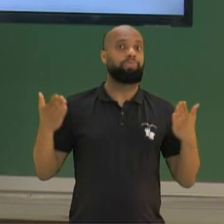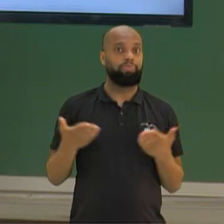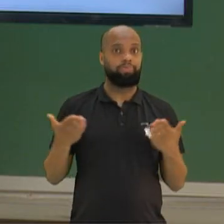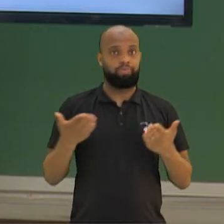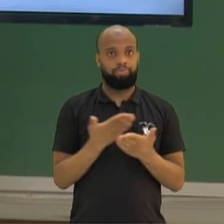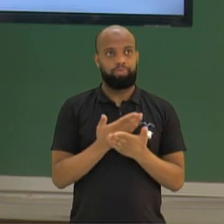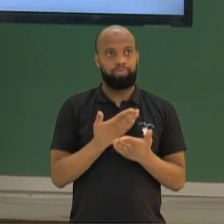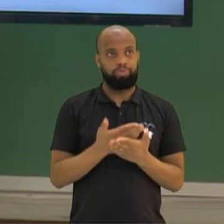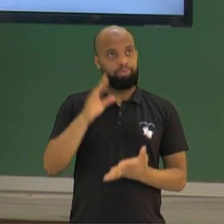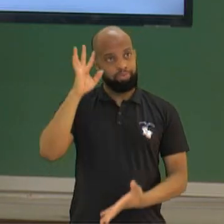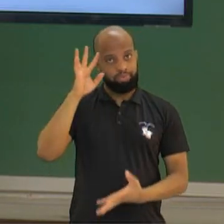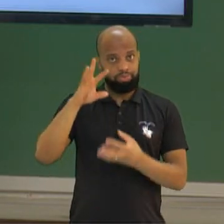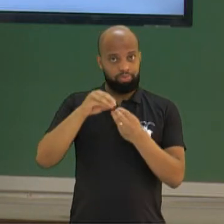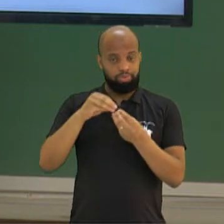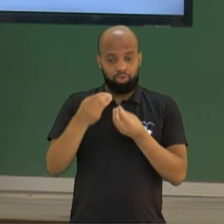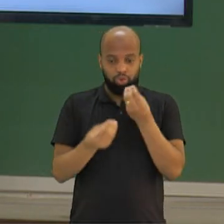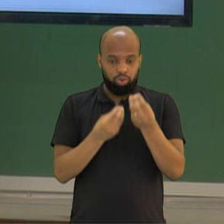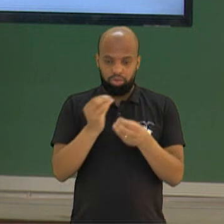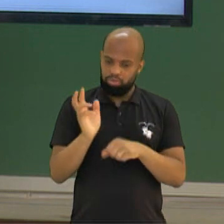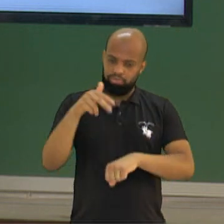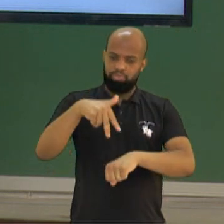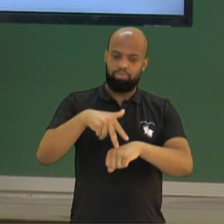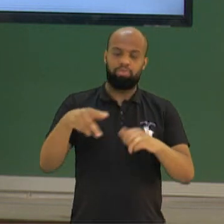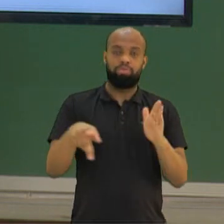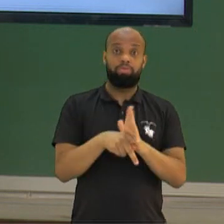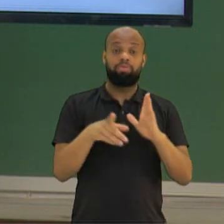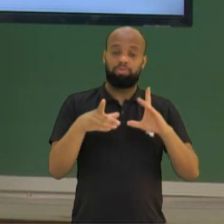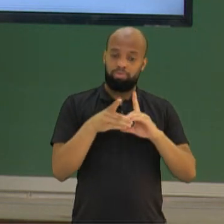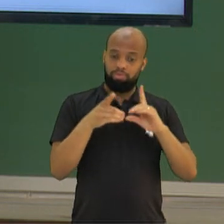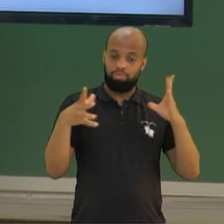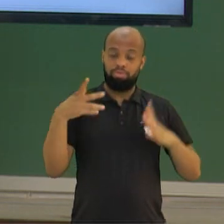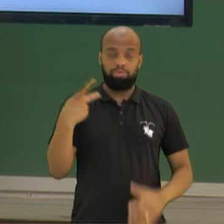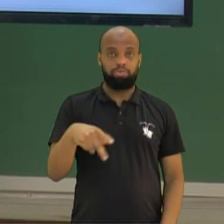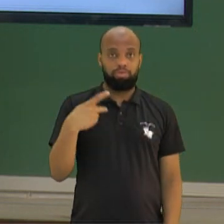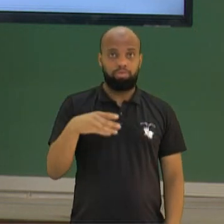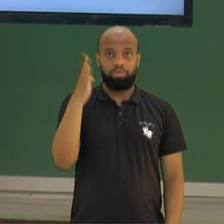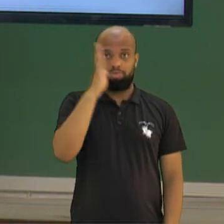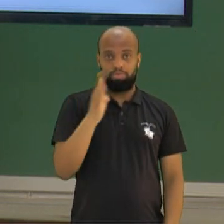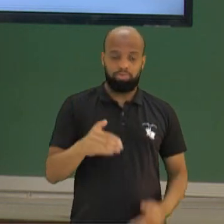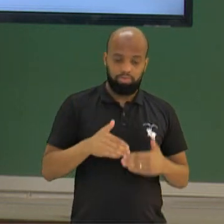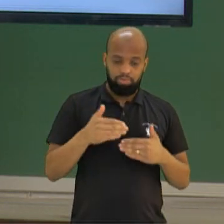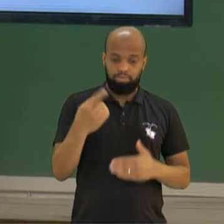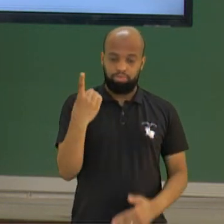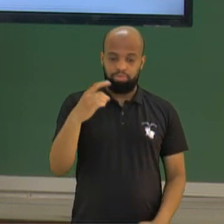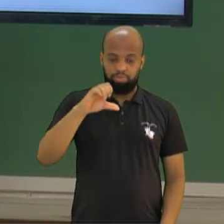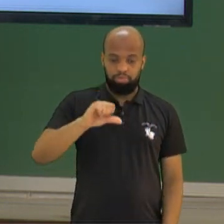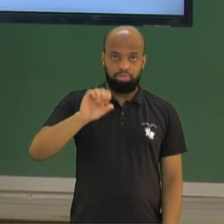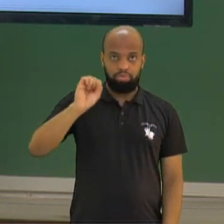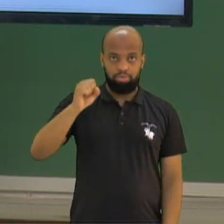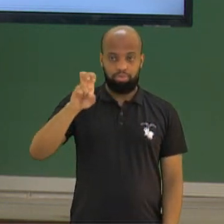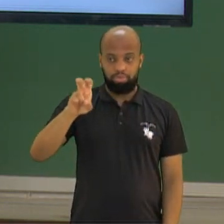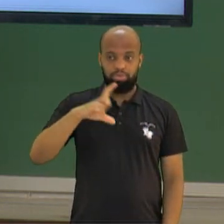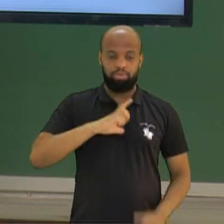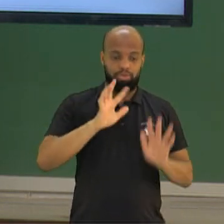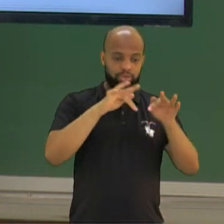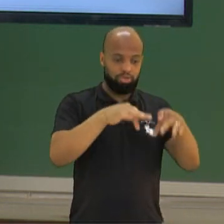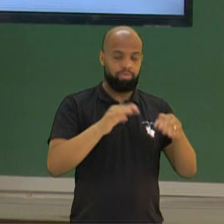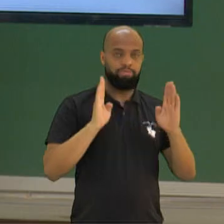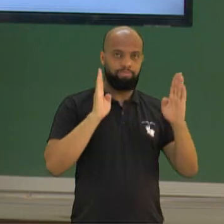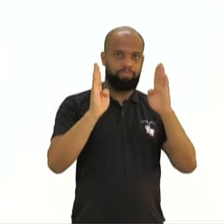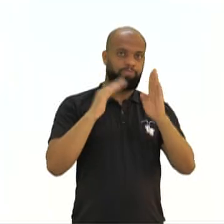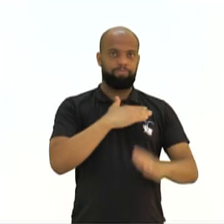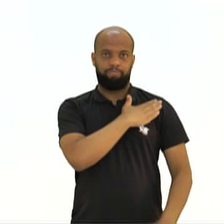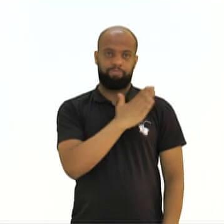né? Compreender aí a consolidação da democracia no Brasil a partir de 1985, com o fim do regime